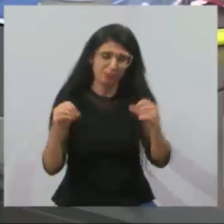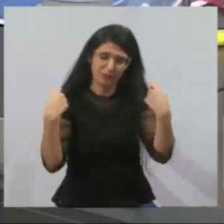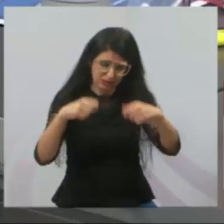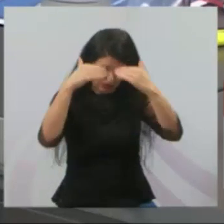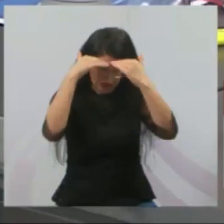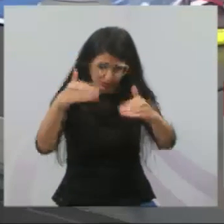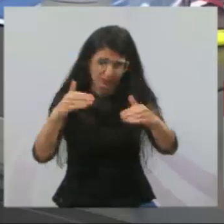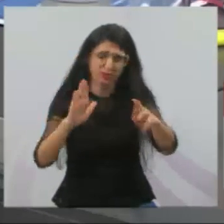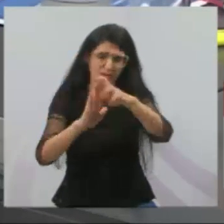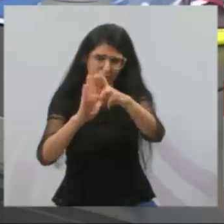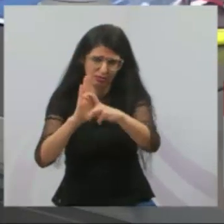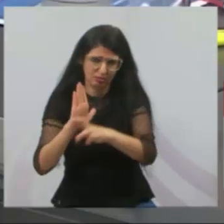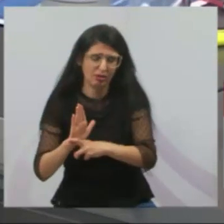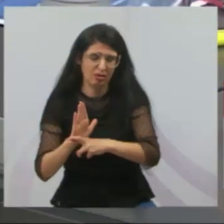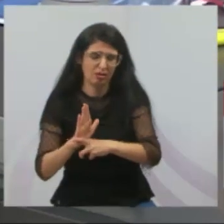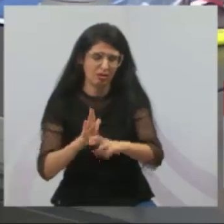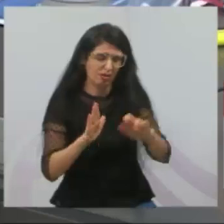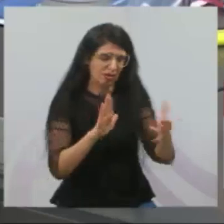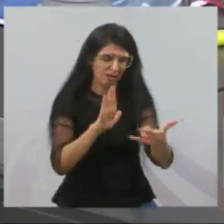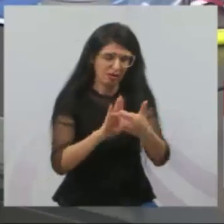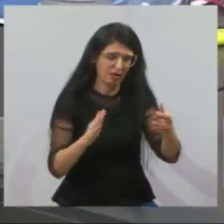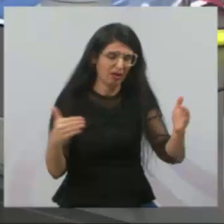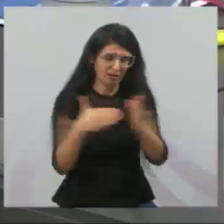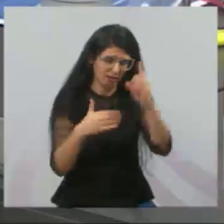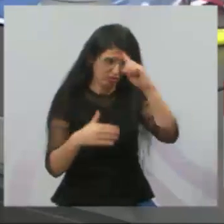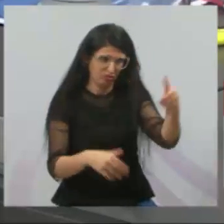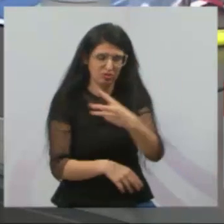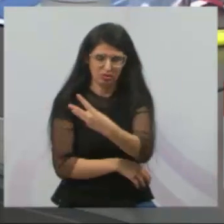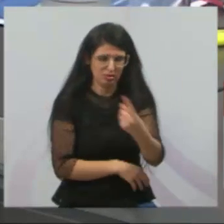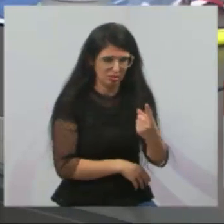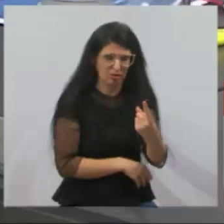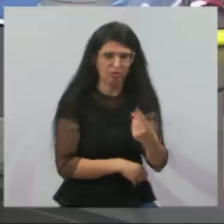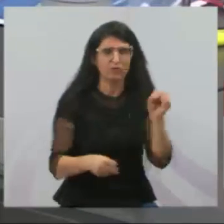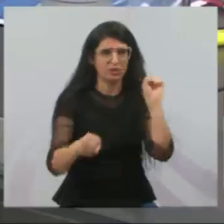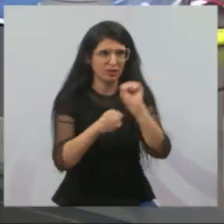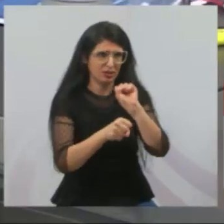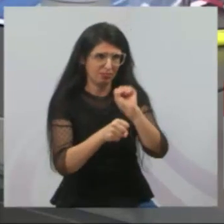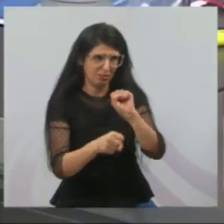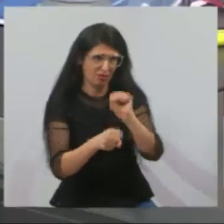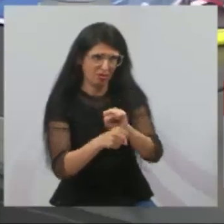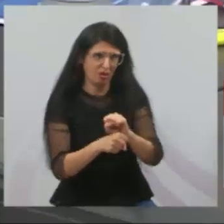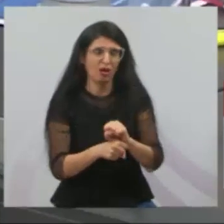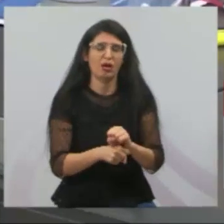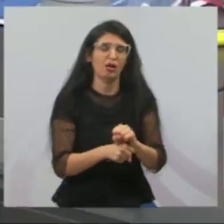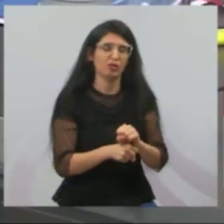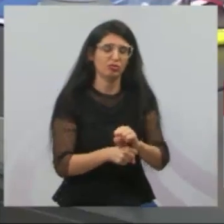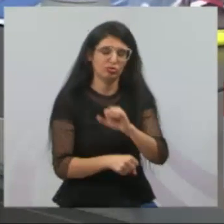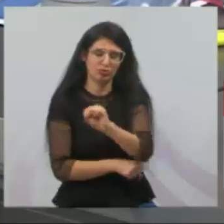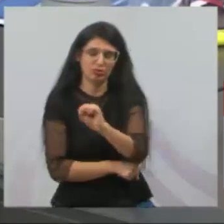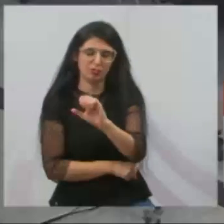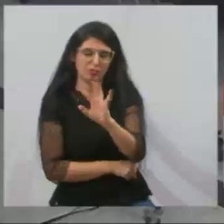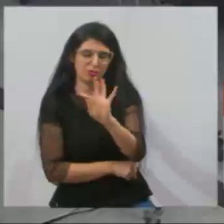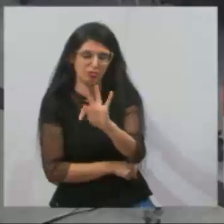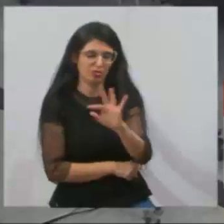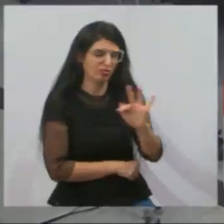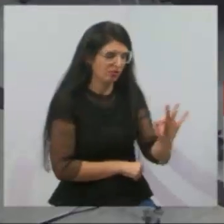a Constituição até dia 31, e realmente aguardar alguma alteração do Supremo. O meu voto é favorável.